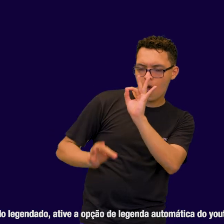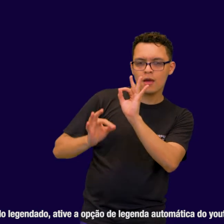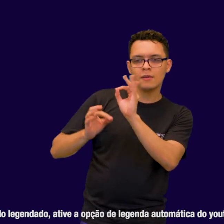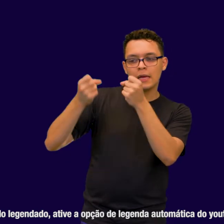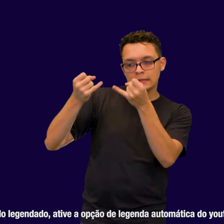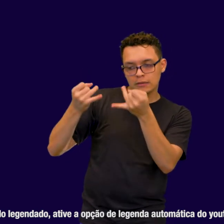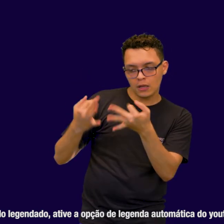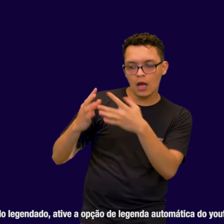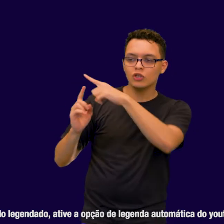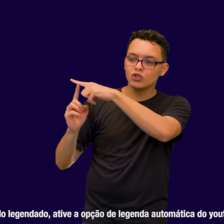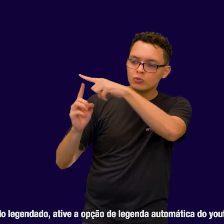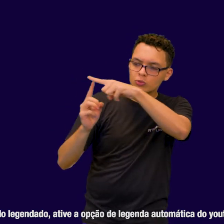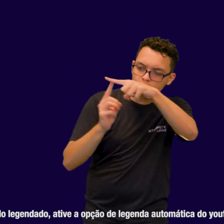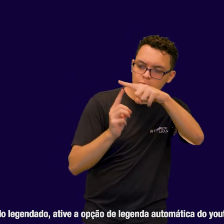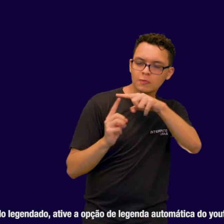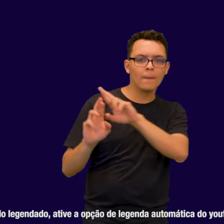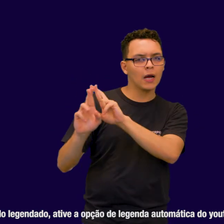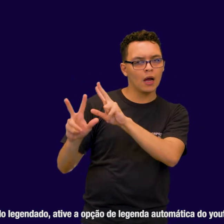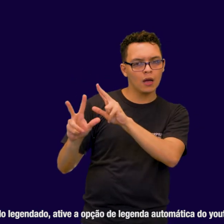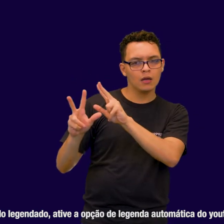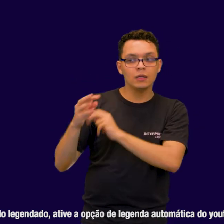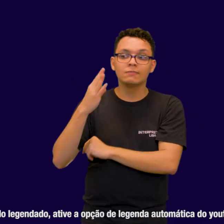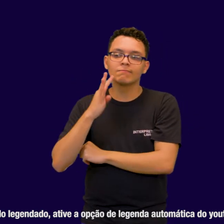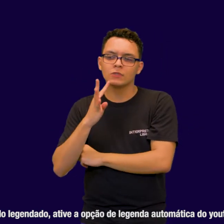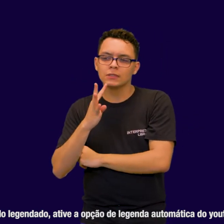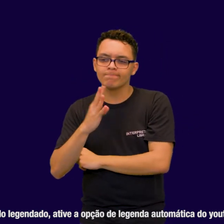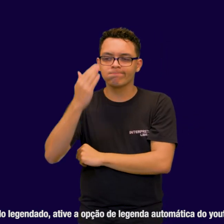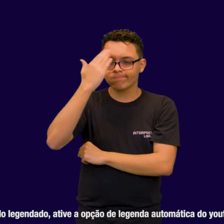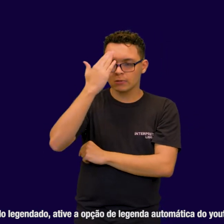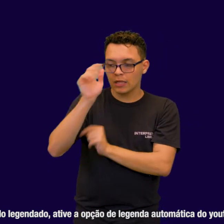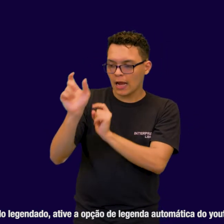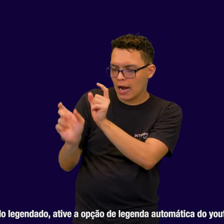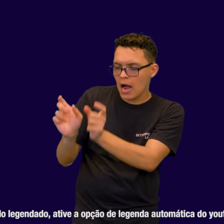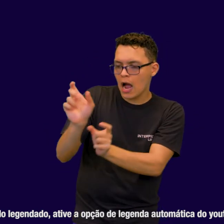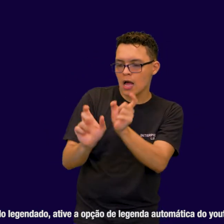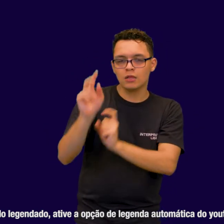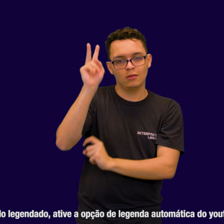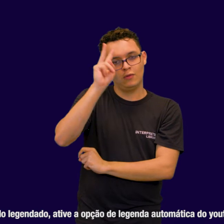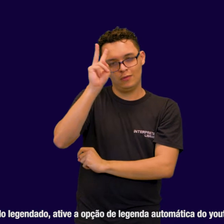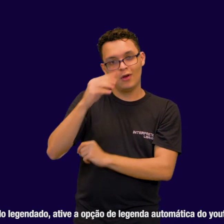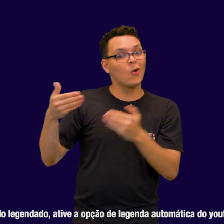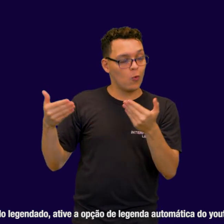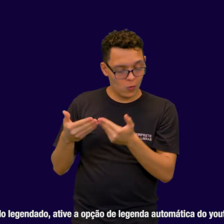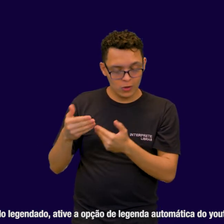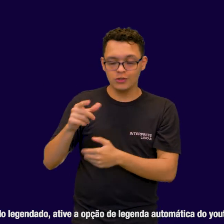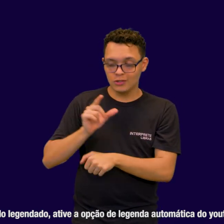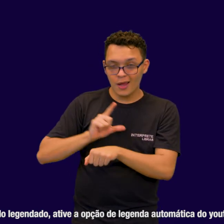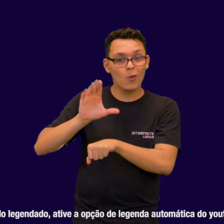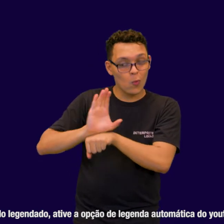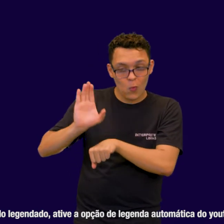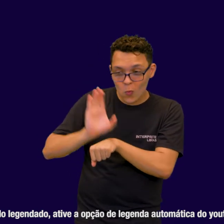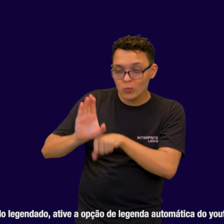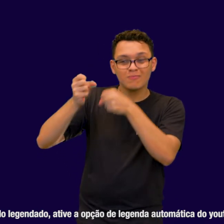todos esses estilos e para entender as características e história de cada um. Existem cursos hoje de estilos